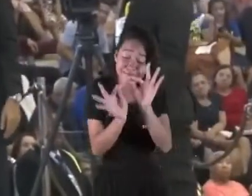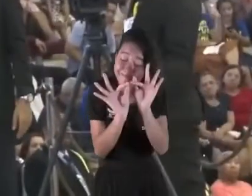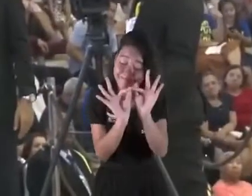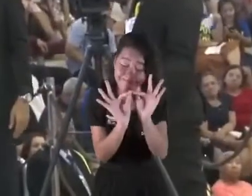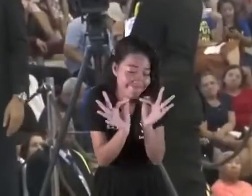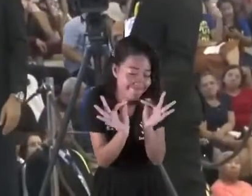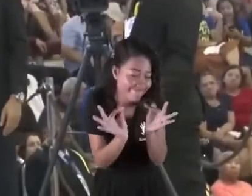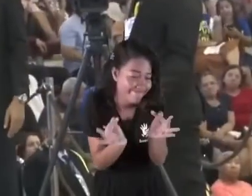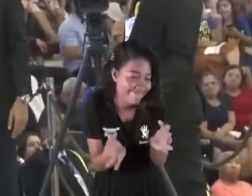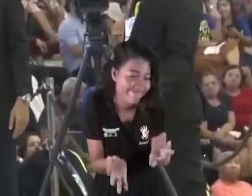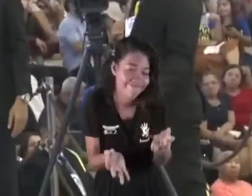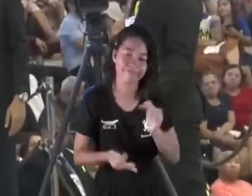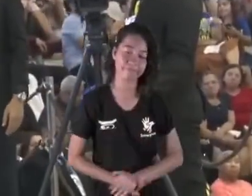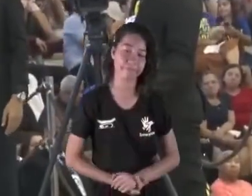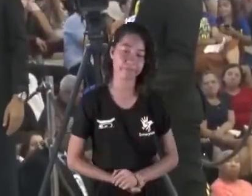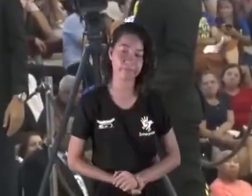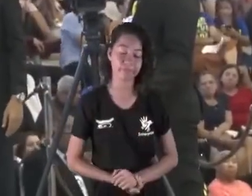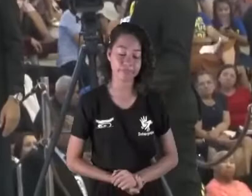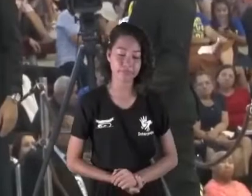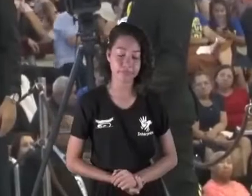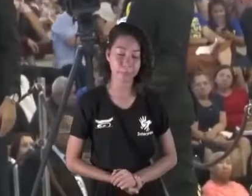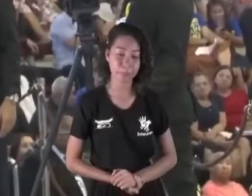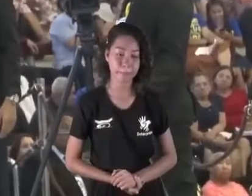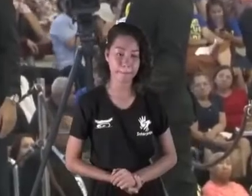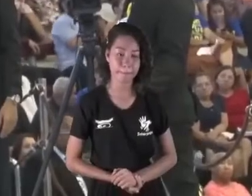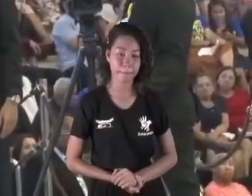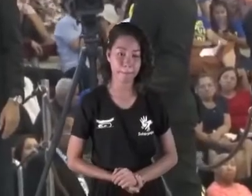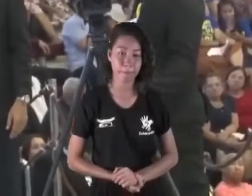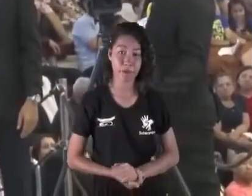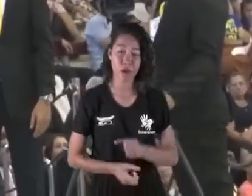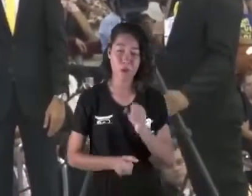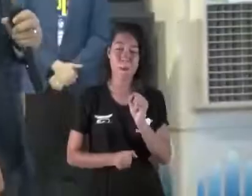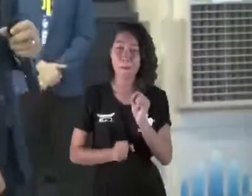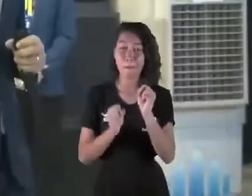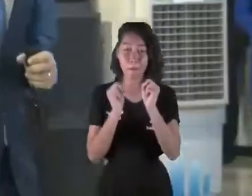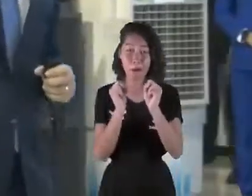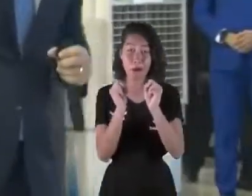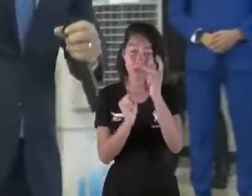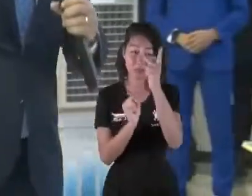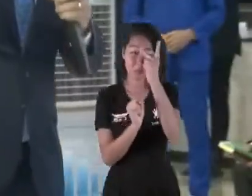E eu vou falar: pode pregar bem,